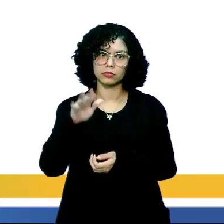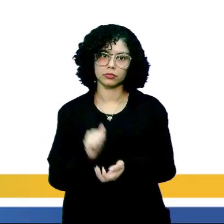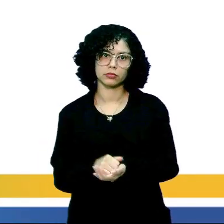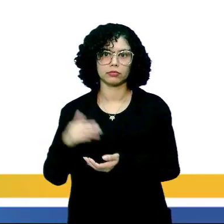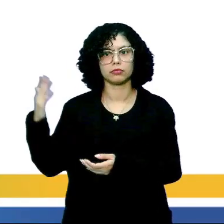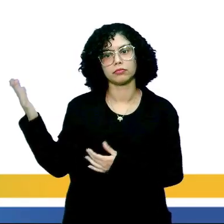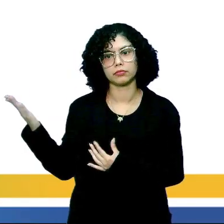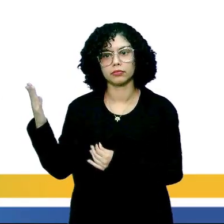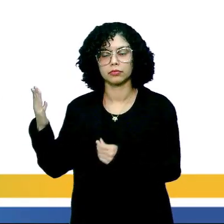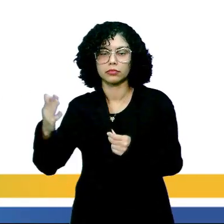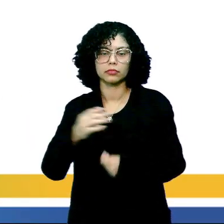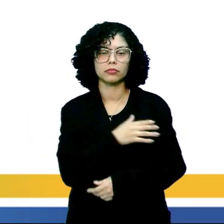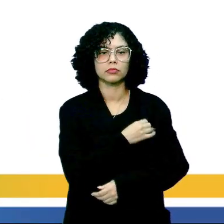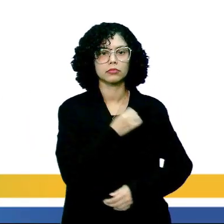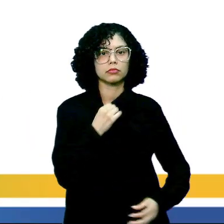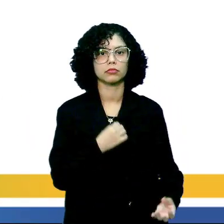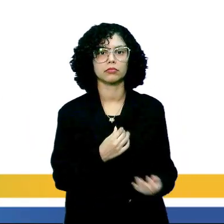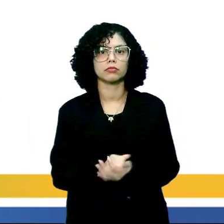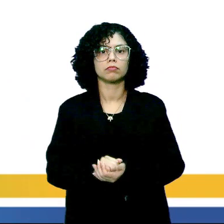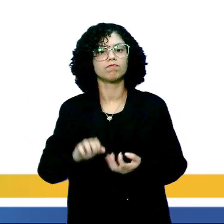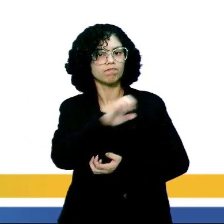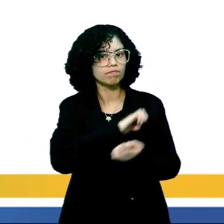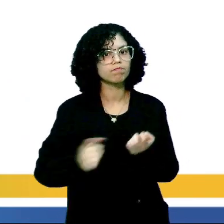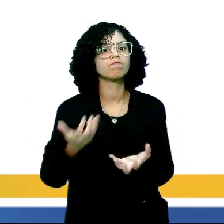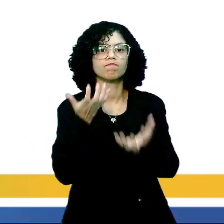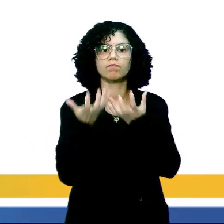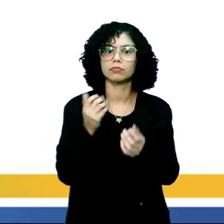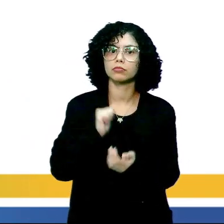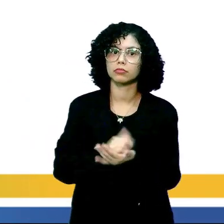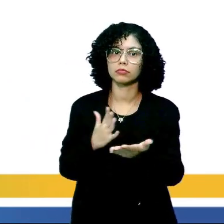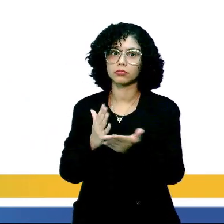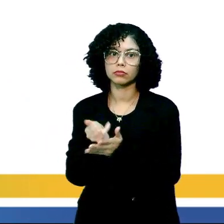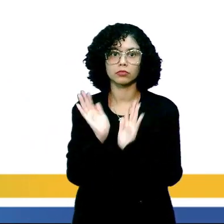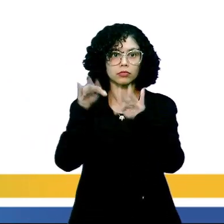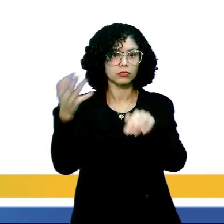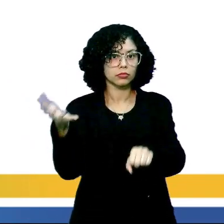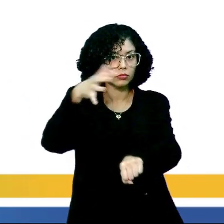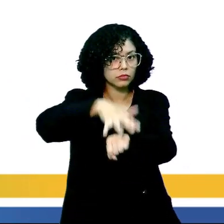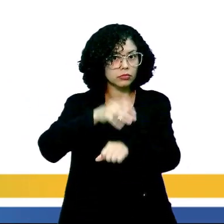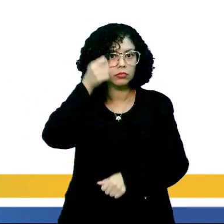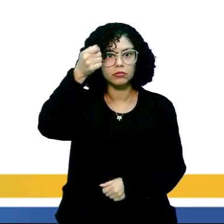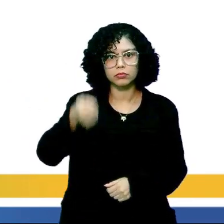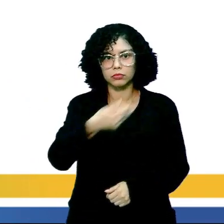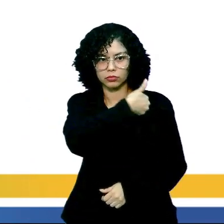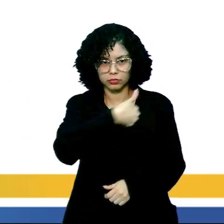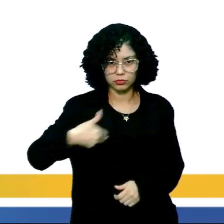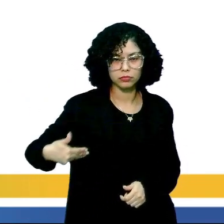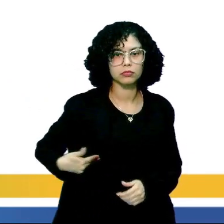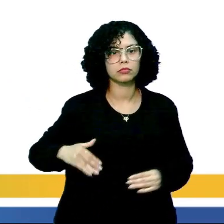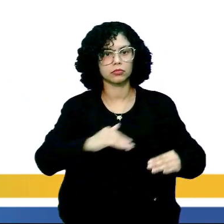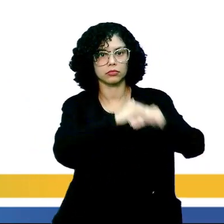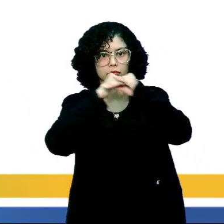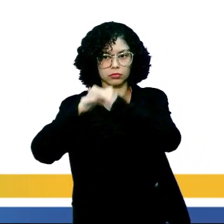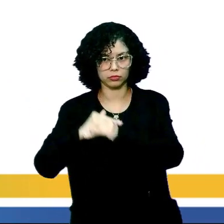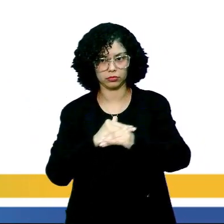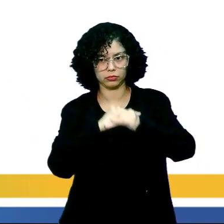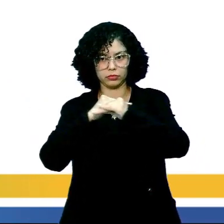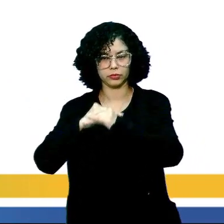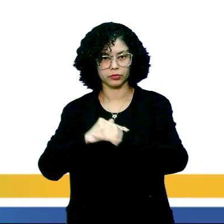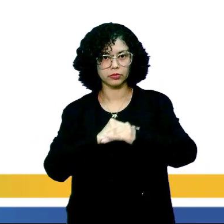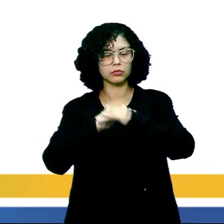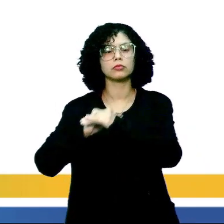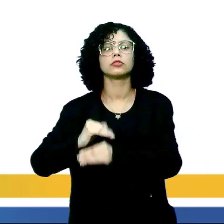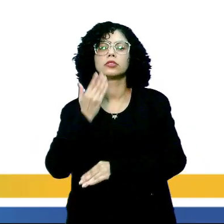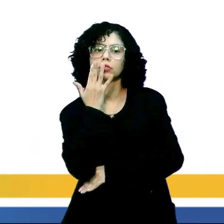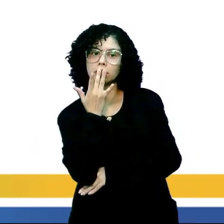Do movimento baiano. Os rebeldes, eles queriam a independência e o fim da colonização, um regime mais